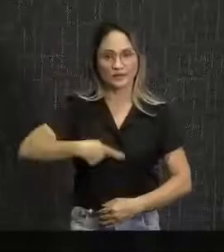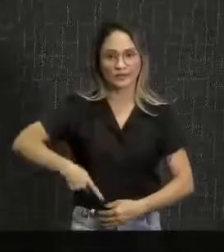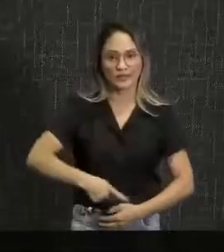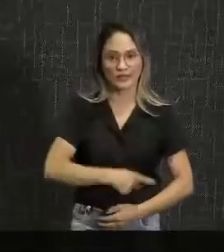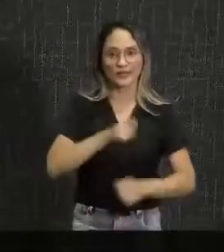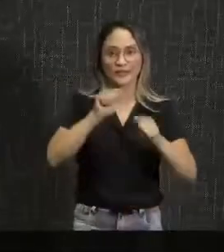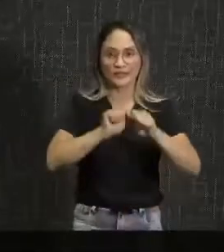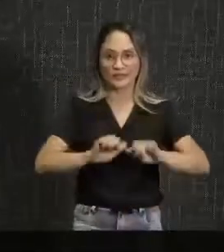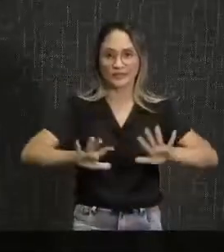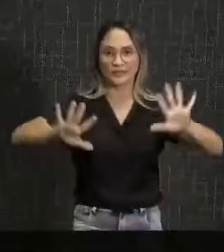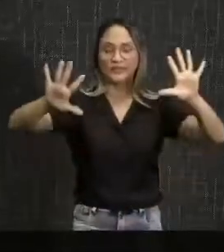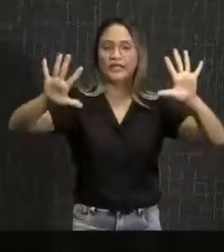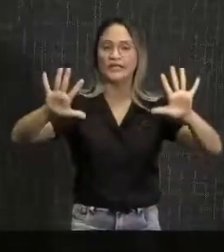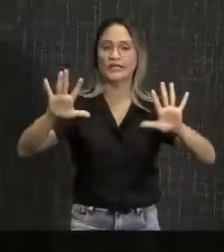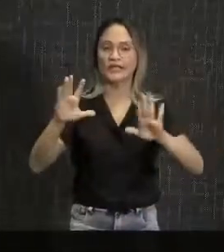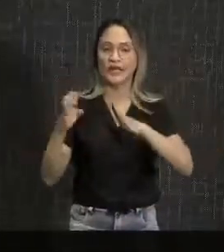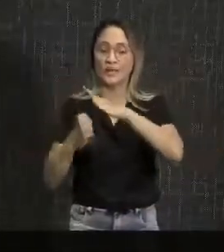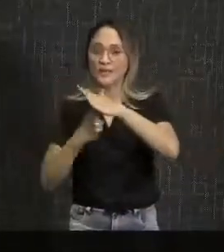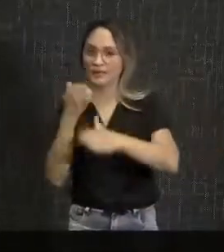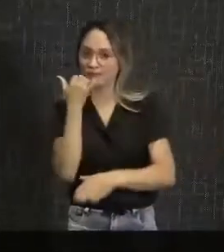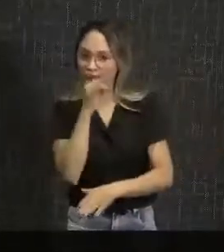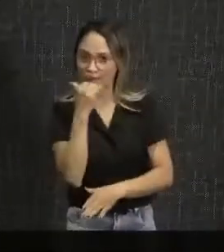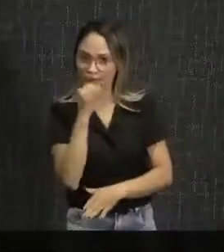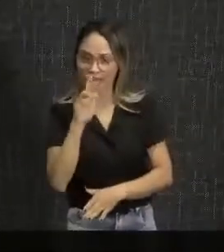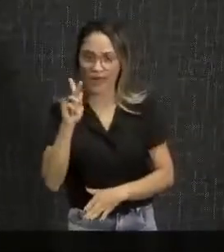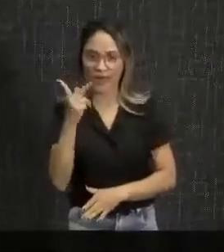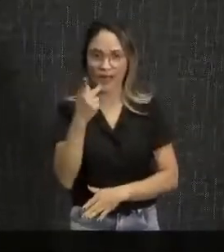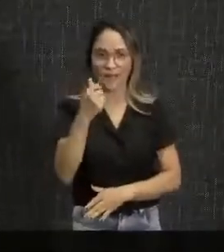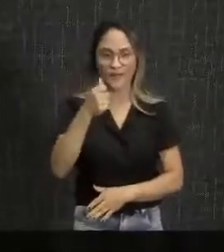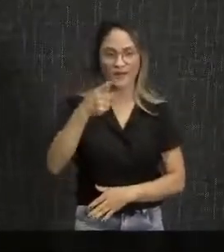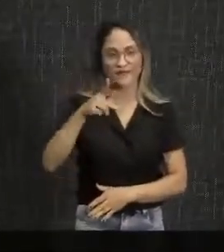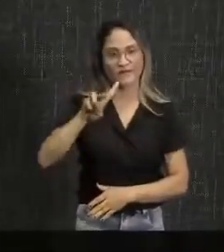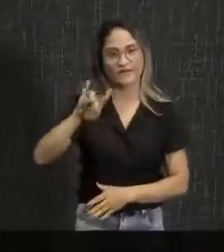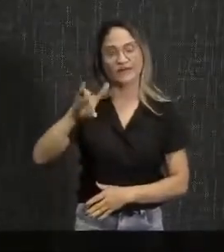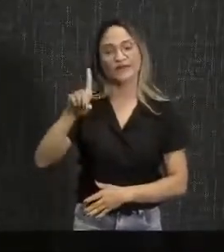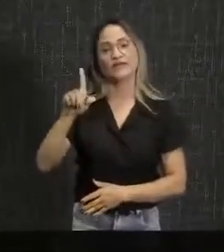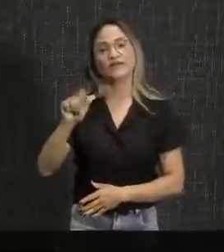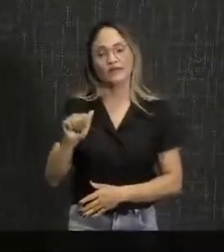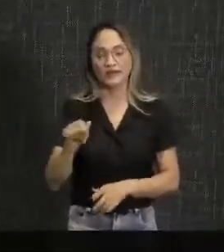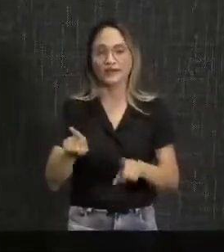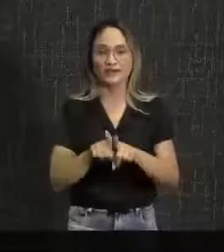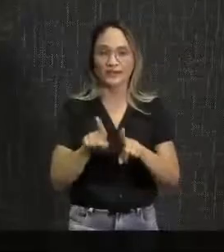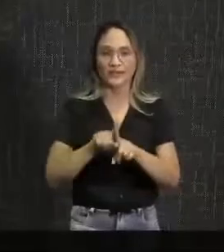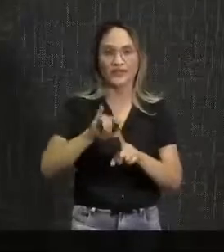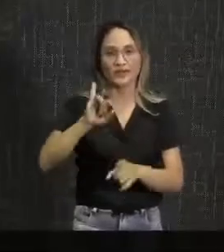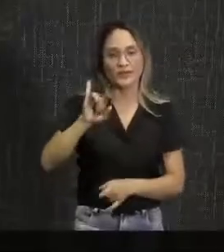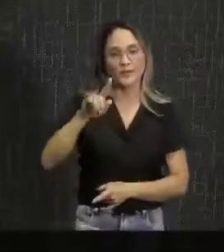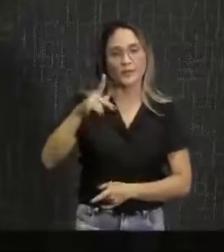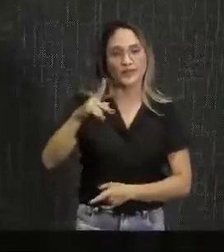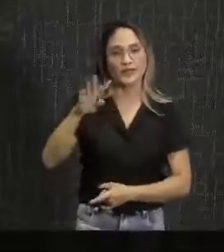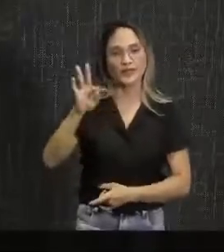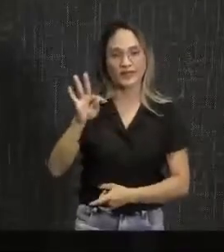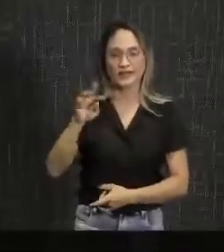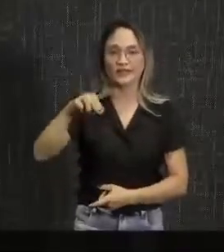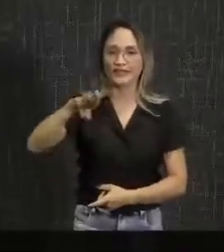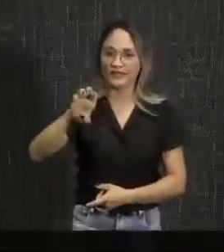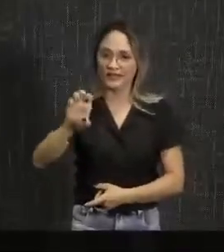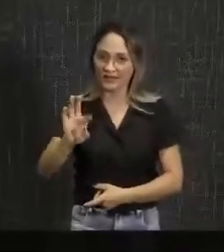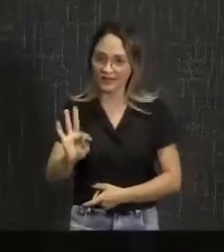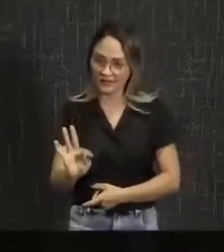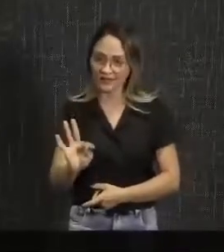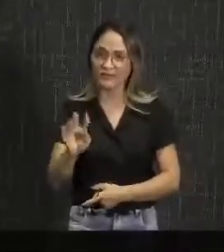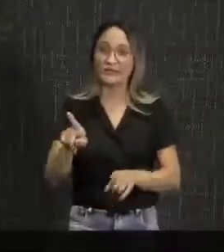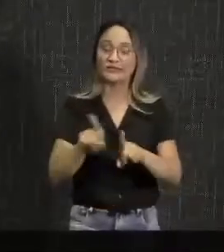da Equatorial Energia, Apivida, Noroeste, ITTnet, a sua internet e o